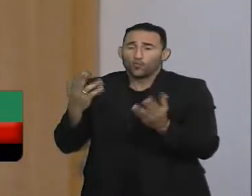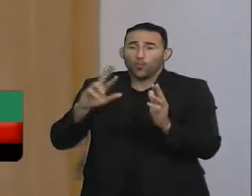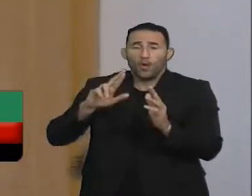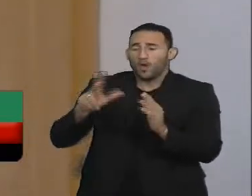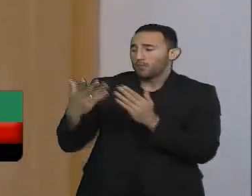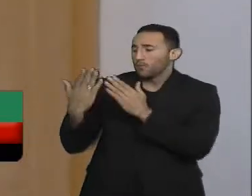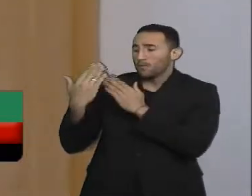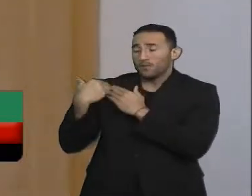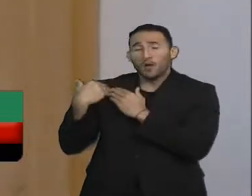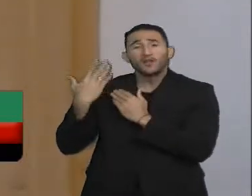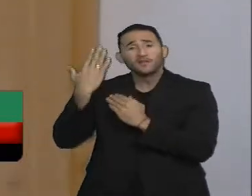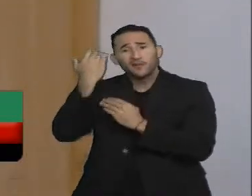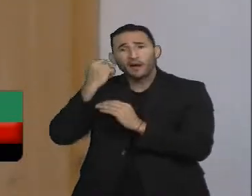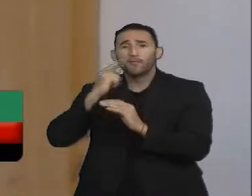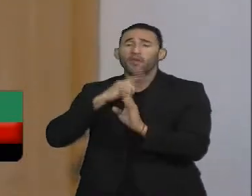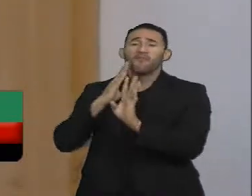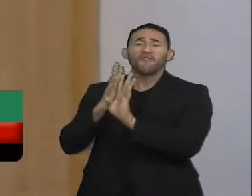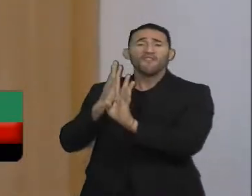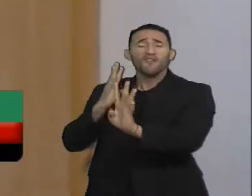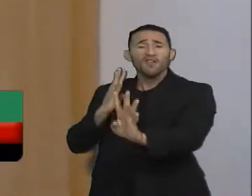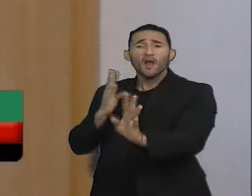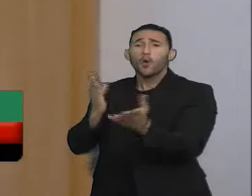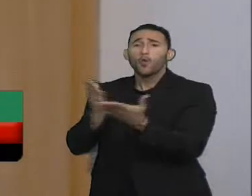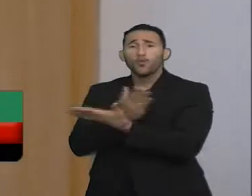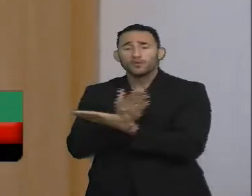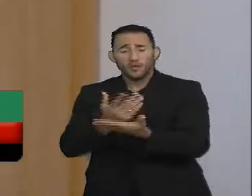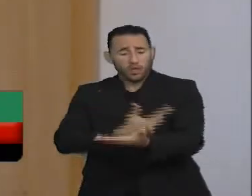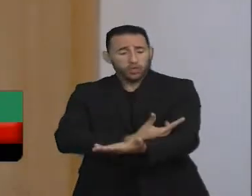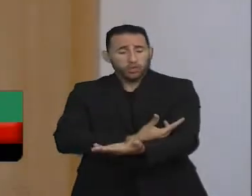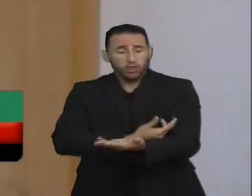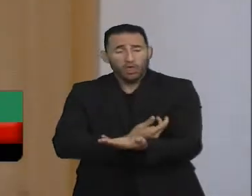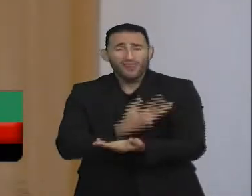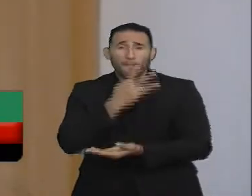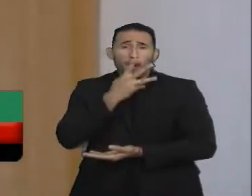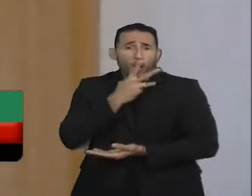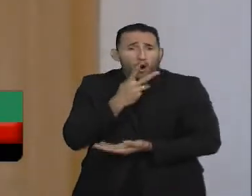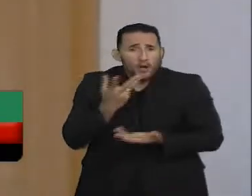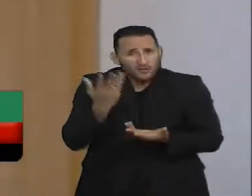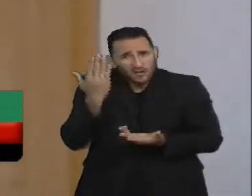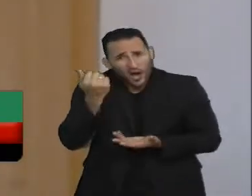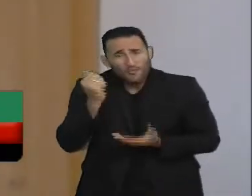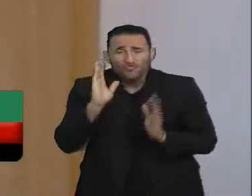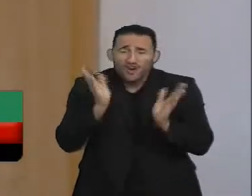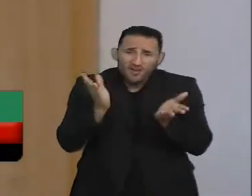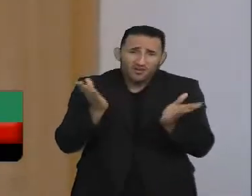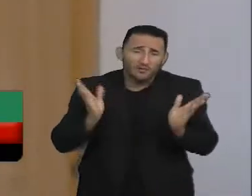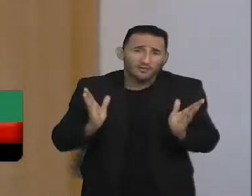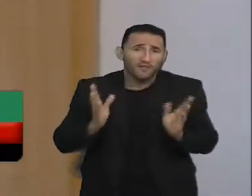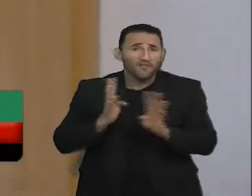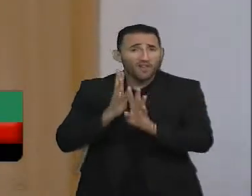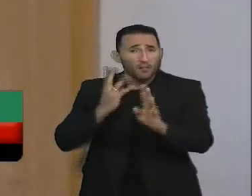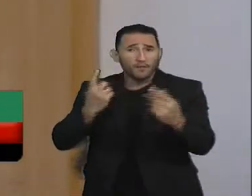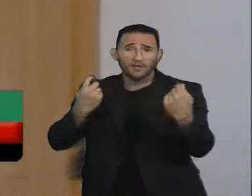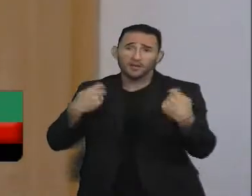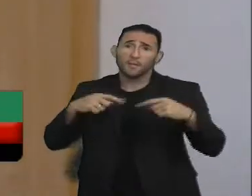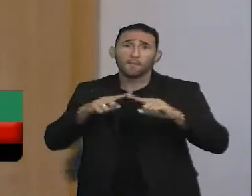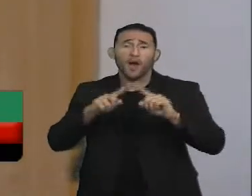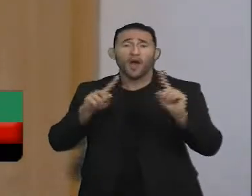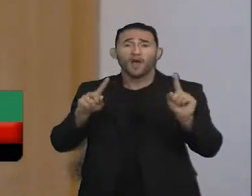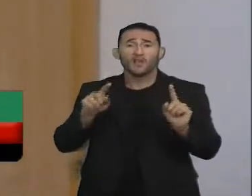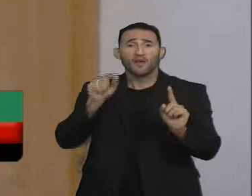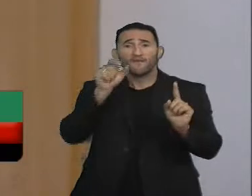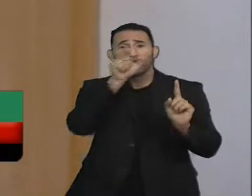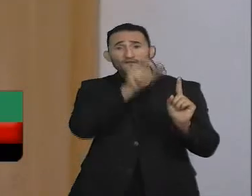que temos uma fila muito grande aí de alguns exames que ficam mesmo na fila, e não é por causa